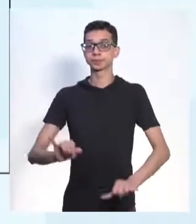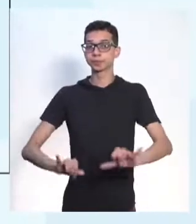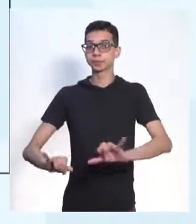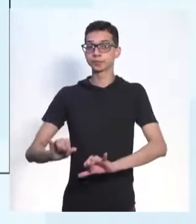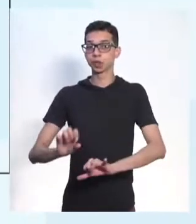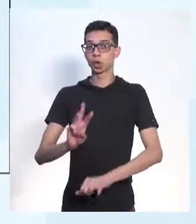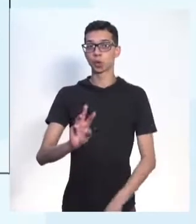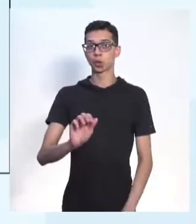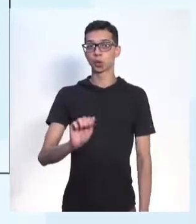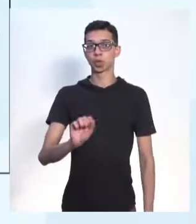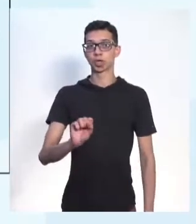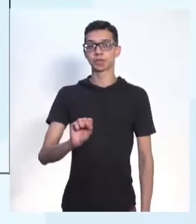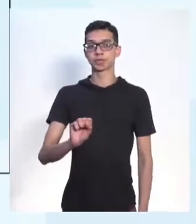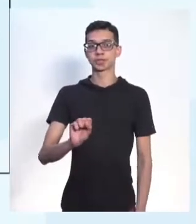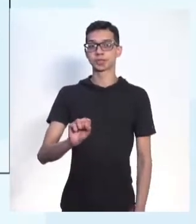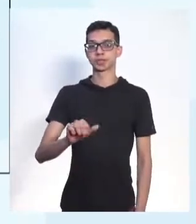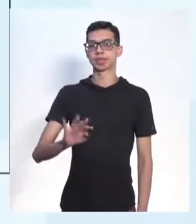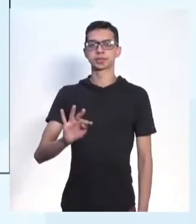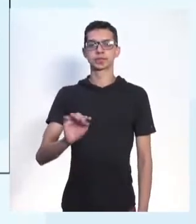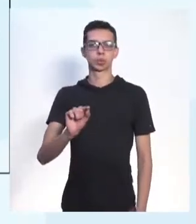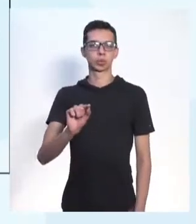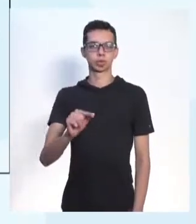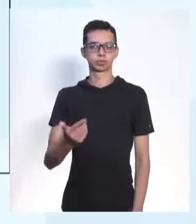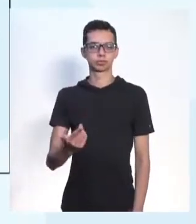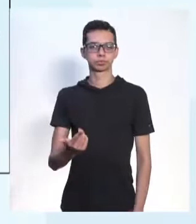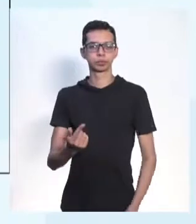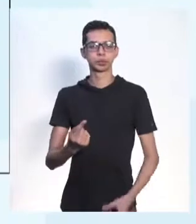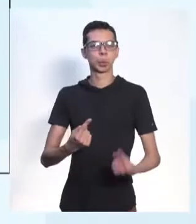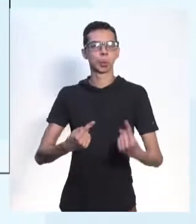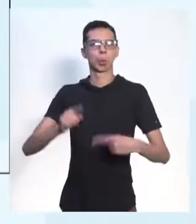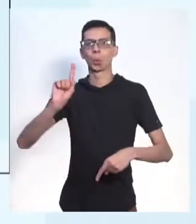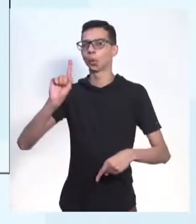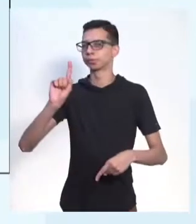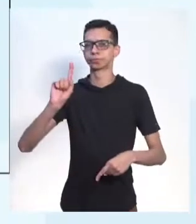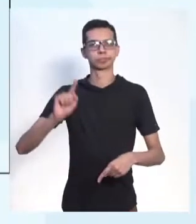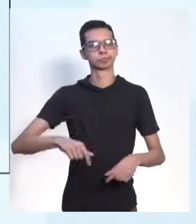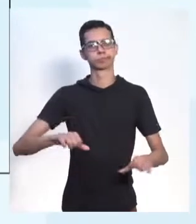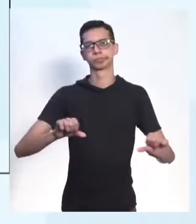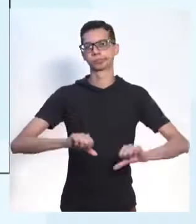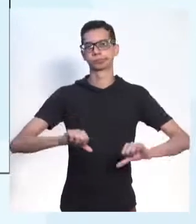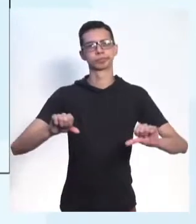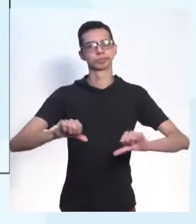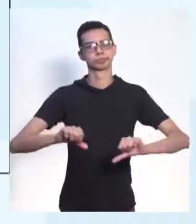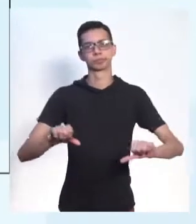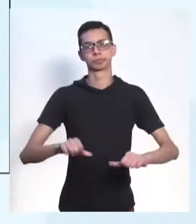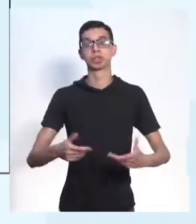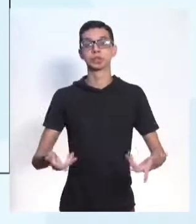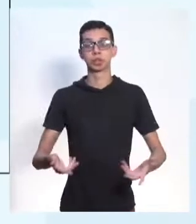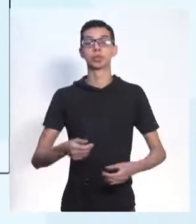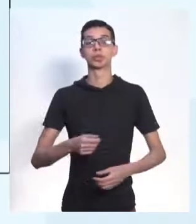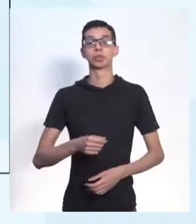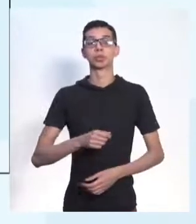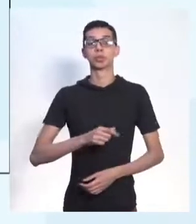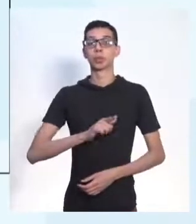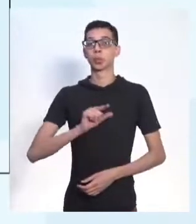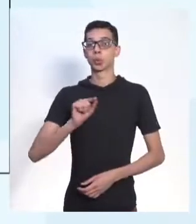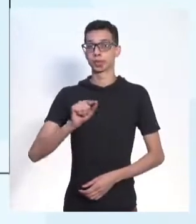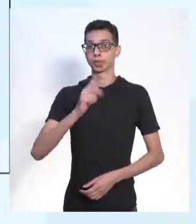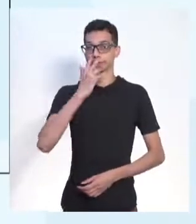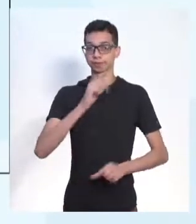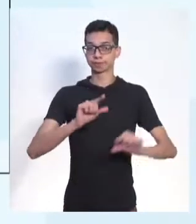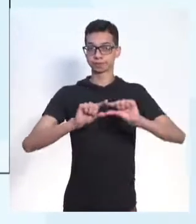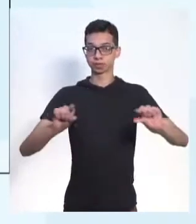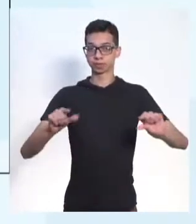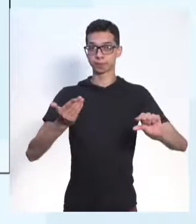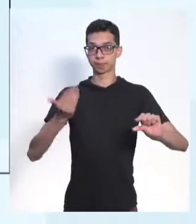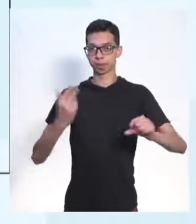O experimento não teve sucesso. Isso, ou o experimento não foi bem sucedido, né? Então, está aí no passado